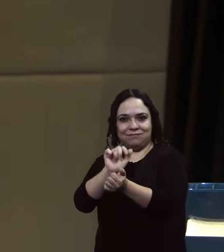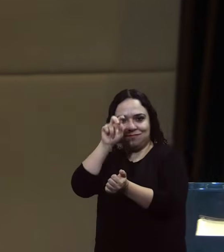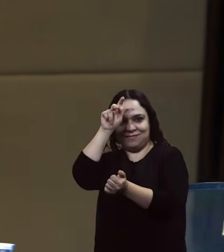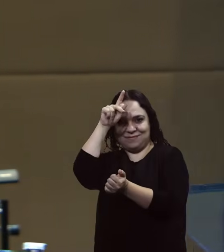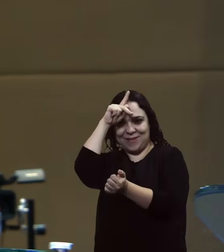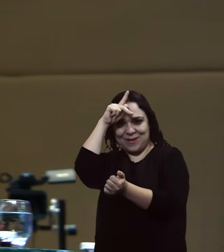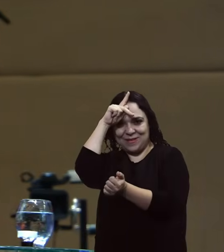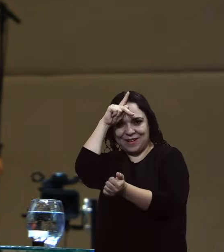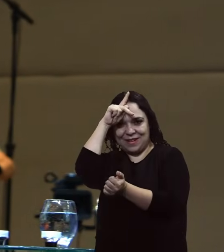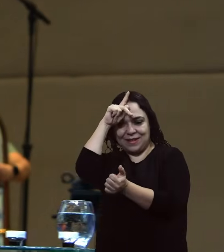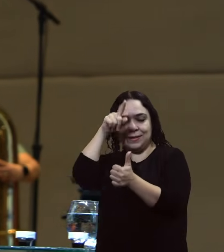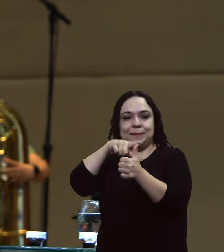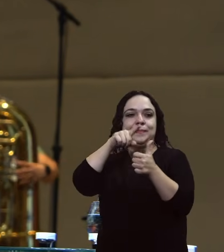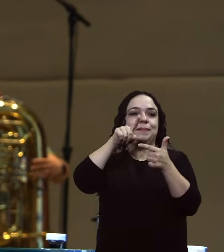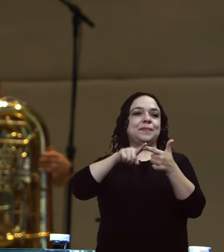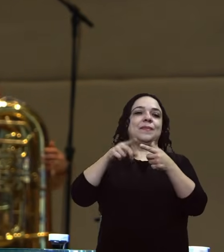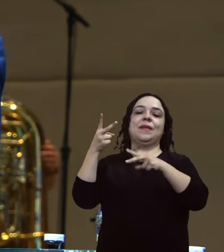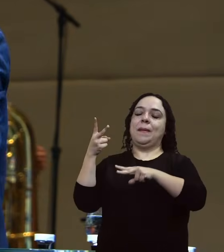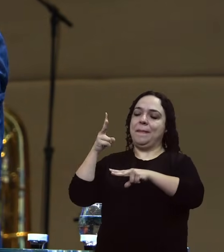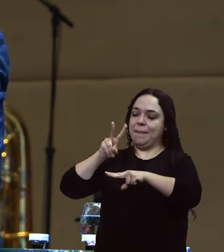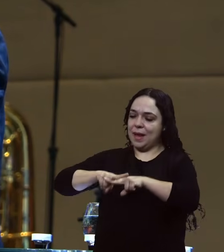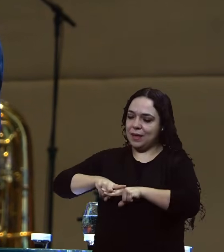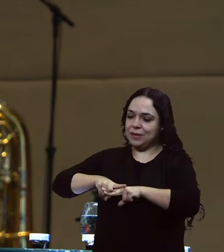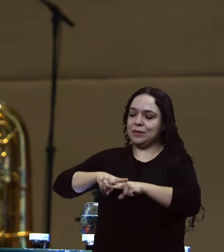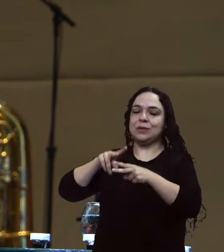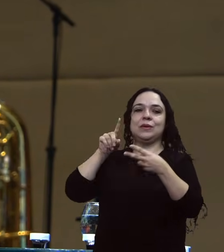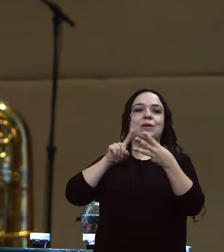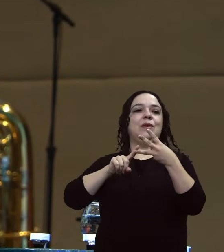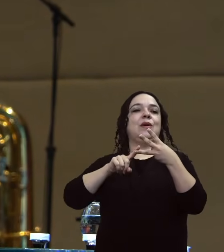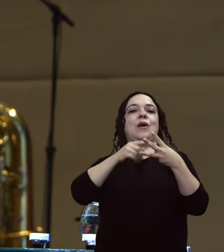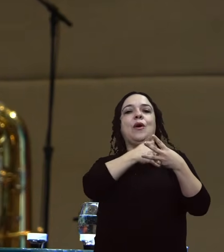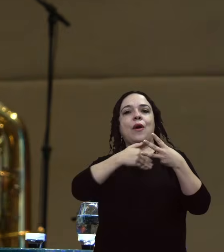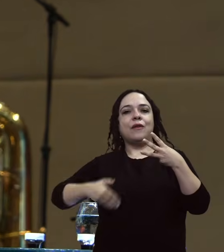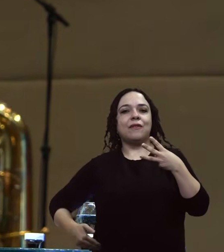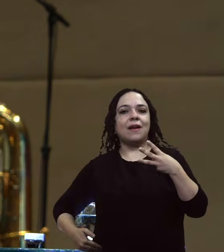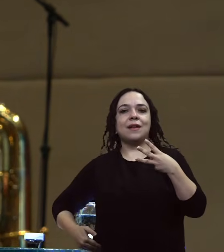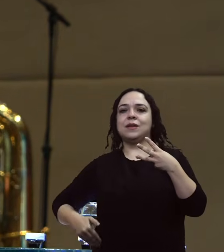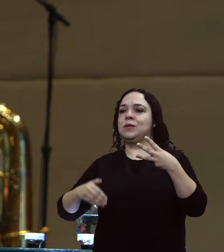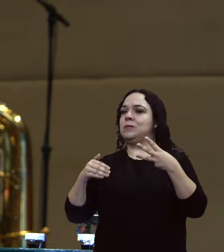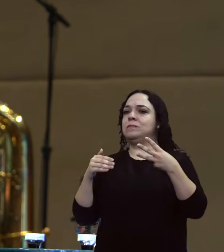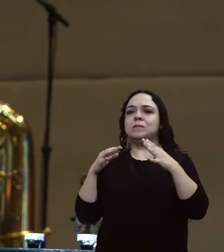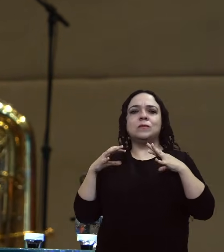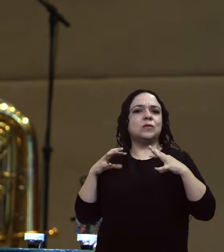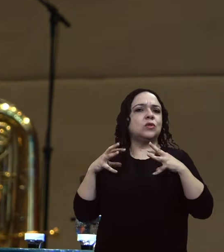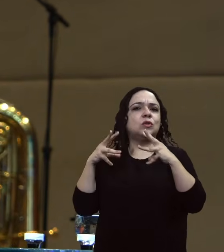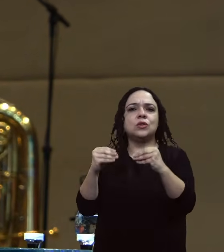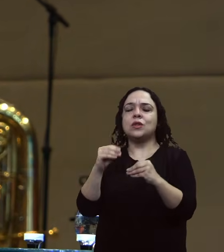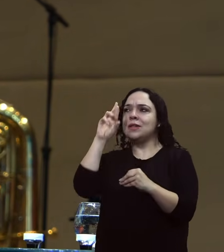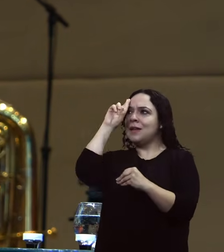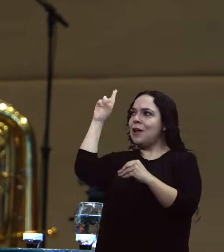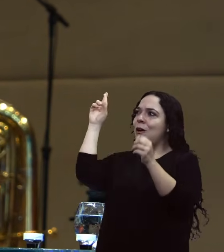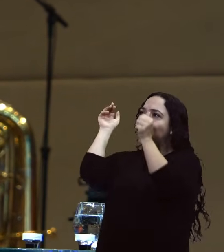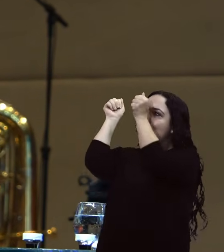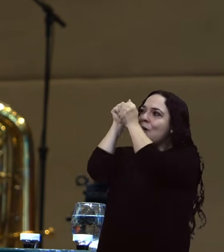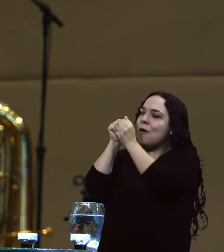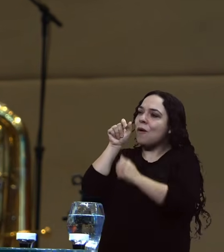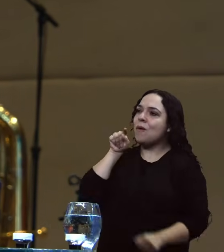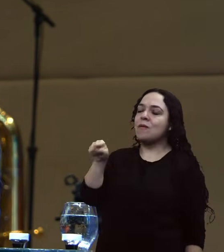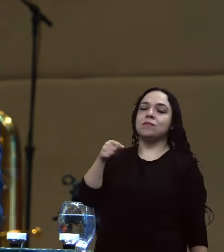quando ele estava no governo do Egito, o Senhor estava com